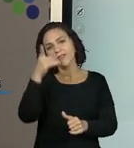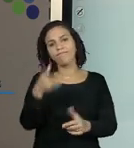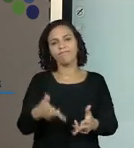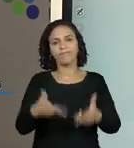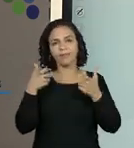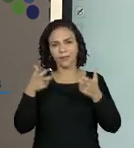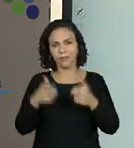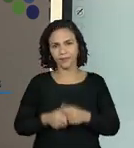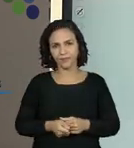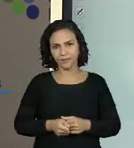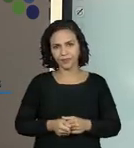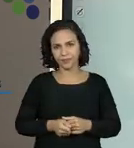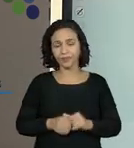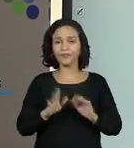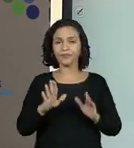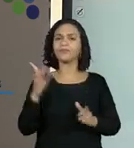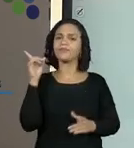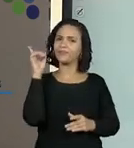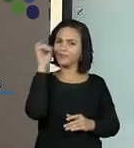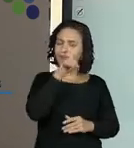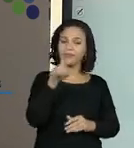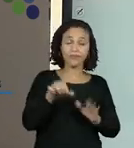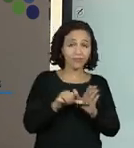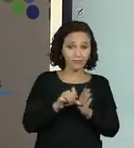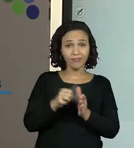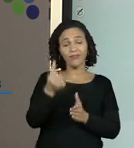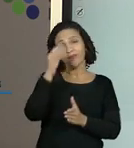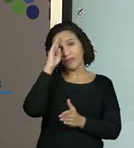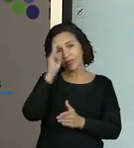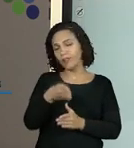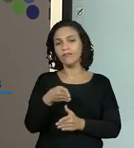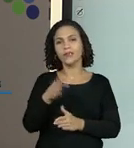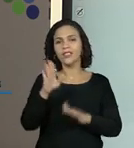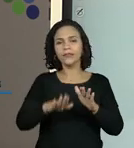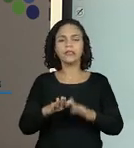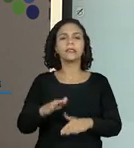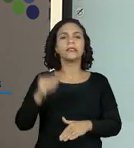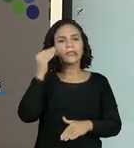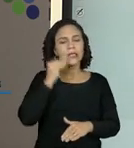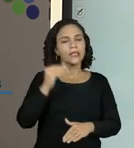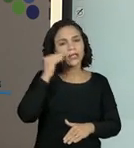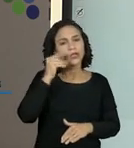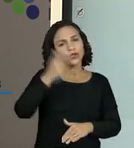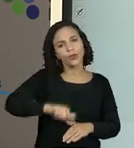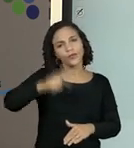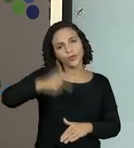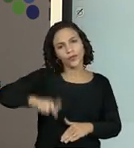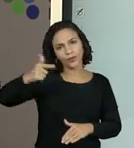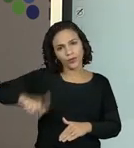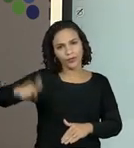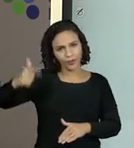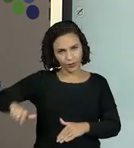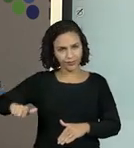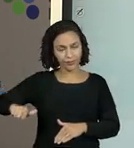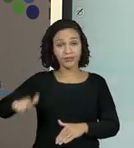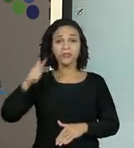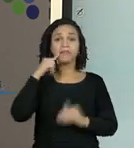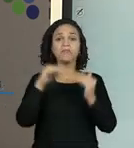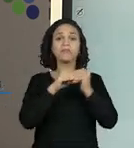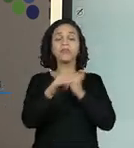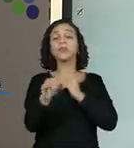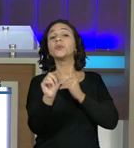entender. Tá? Dificilmente a gente pega essas coisas na primeira vez. Você vai ter que tentar várias e várias vezes. Vamos lá, vamos ver qual que é a